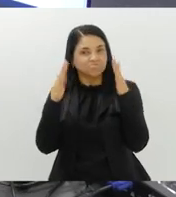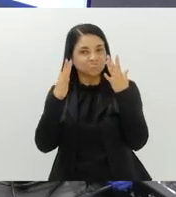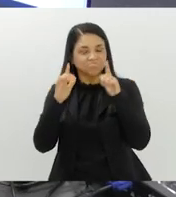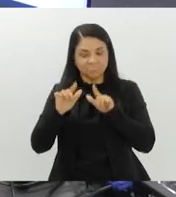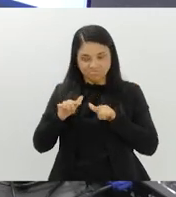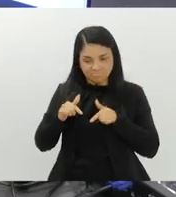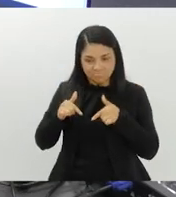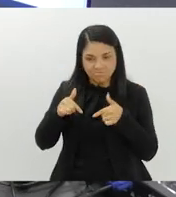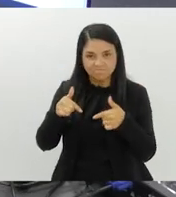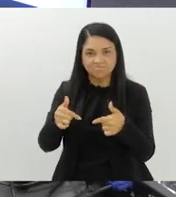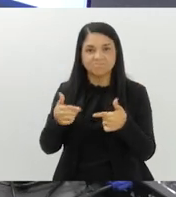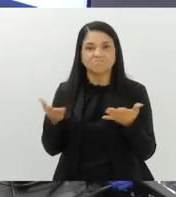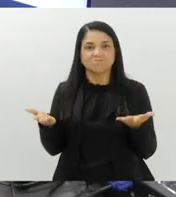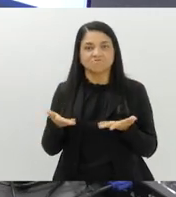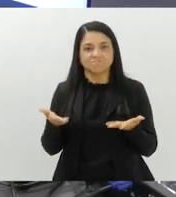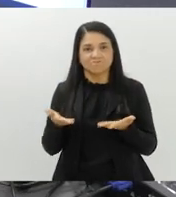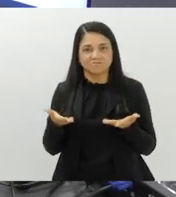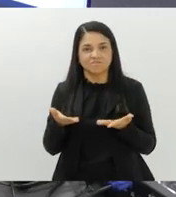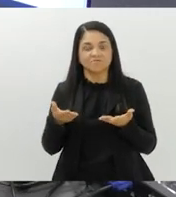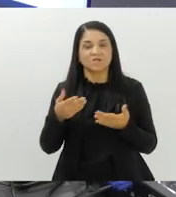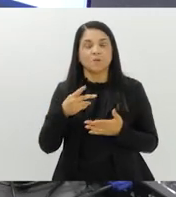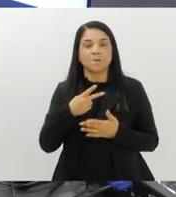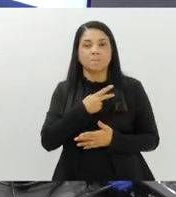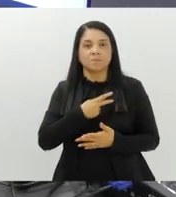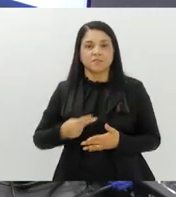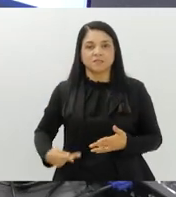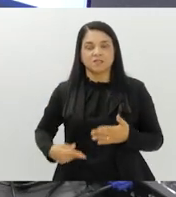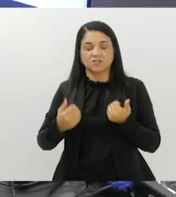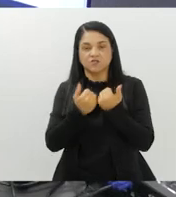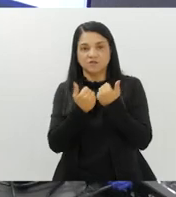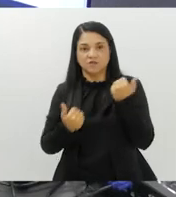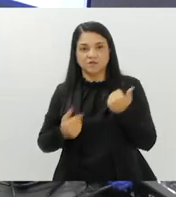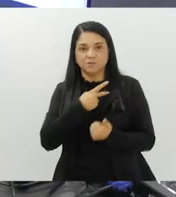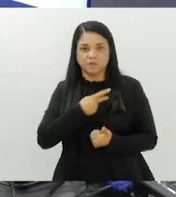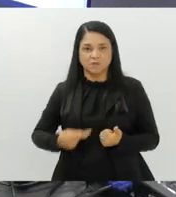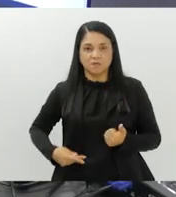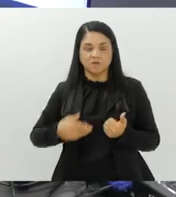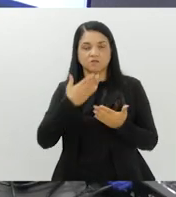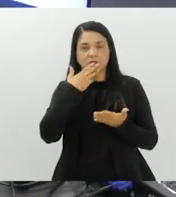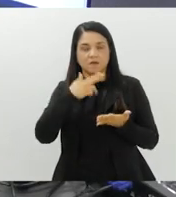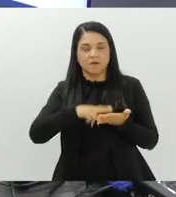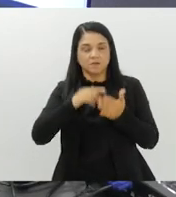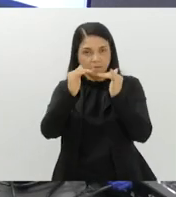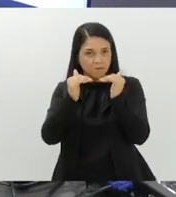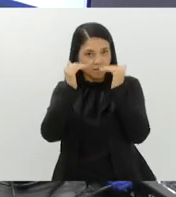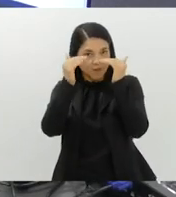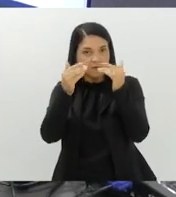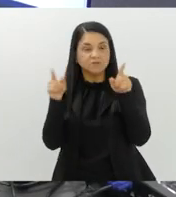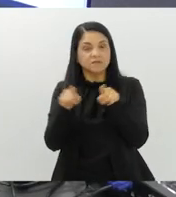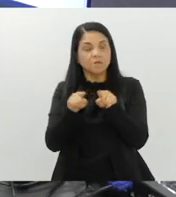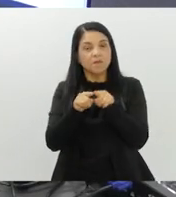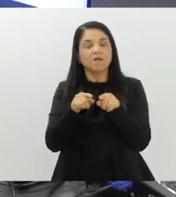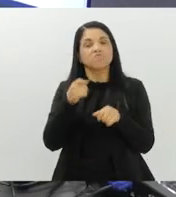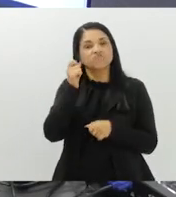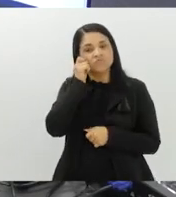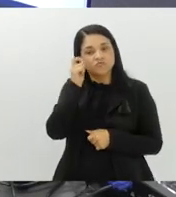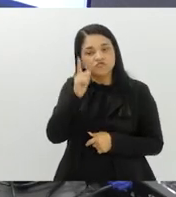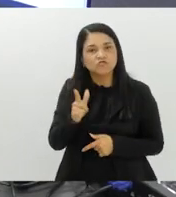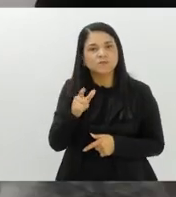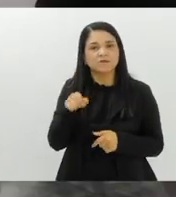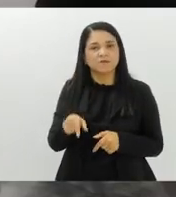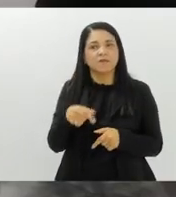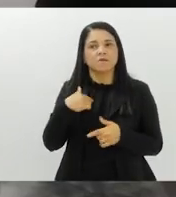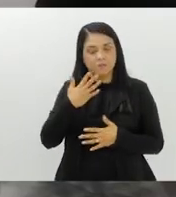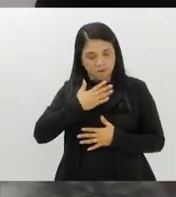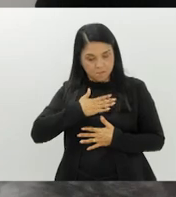iniciativa de vocês, que estão presidente e vice-presidente da Carta Magno, e, sobretudo, porque vocês trouxeram esse despertar, especialmente para